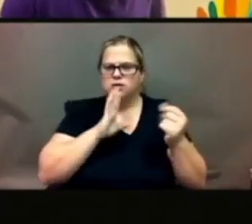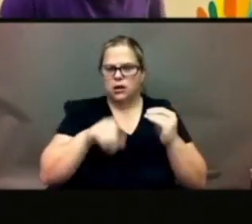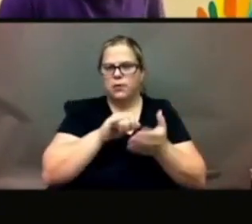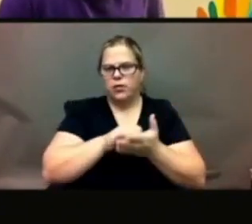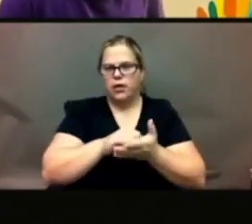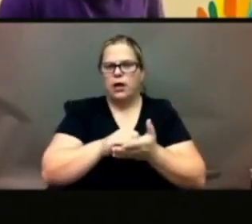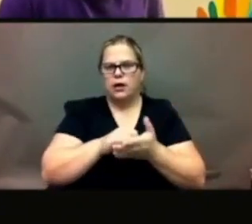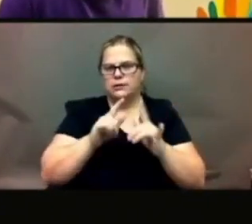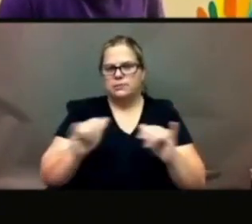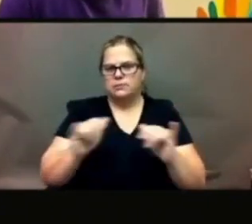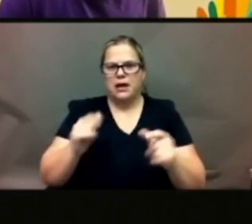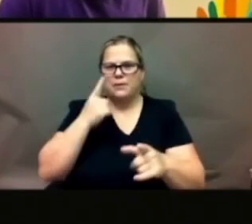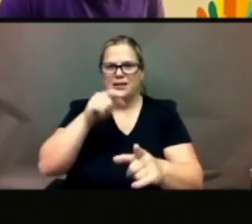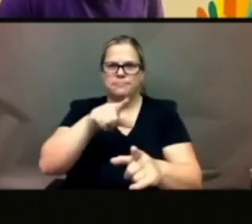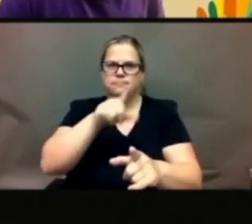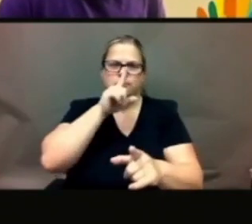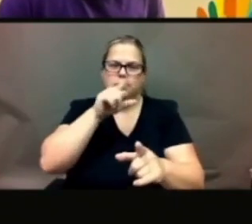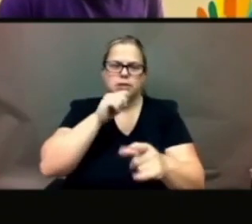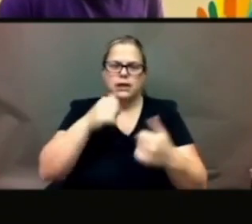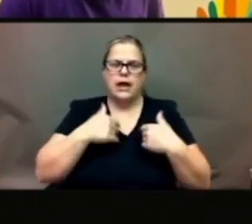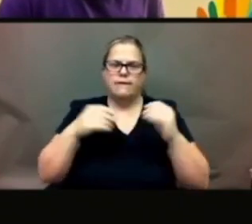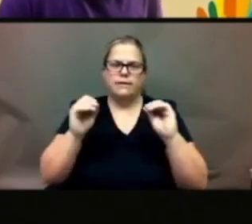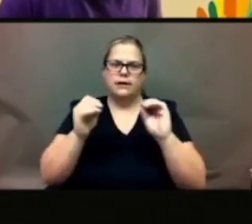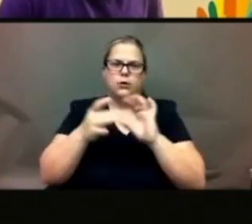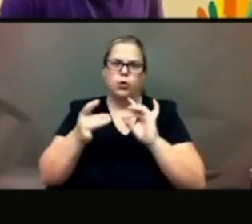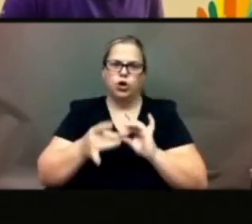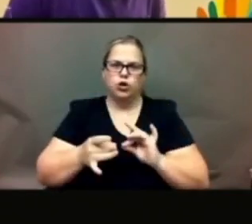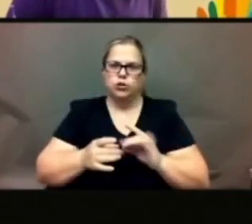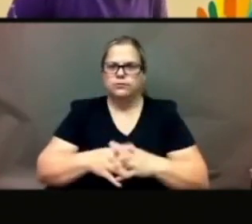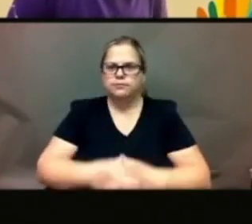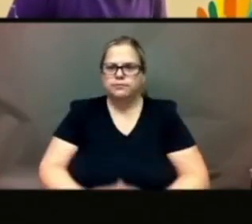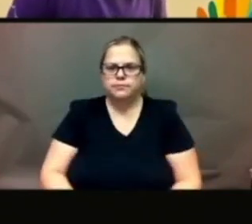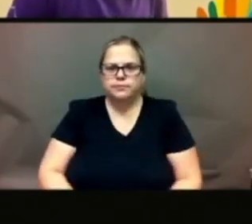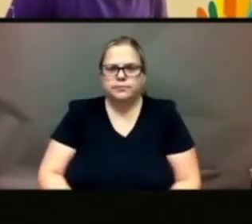E eu vou mostrar isso no vídeo. Vou falar rapidinho sobre isso.